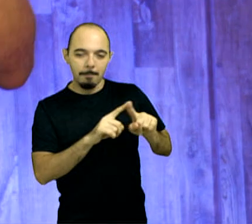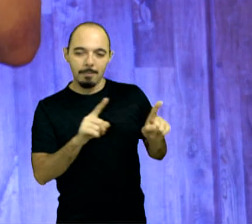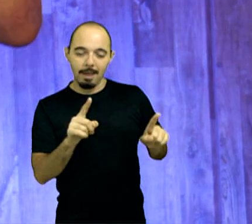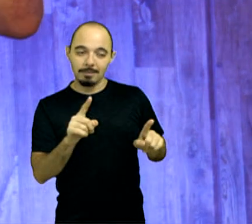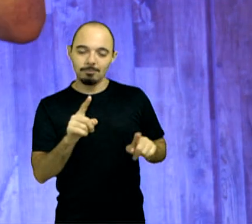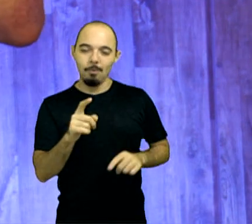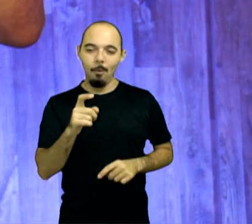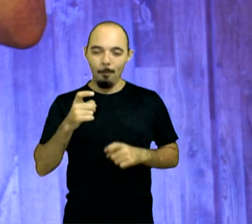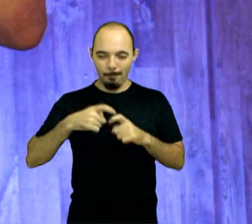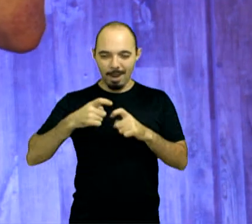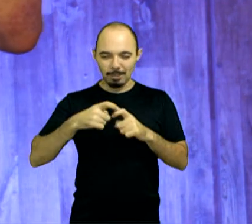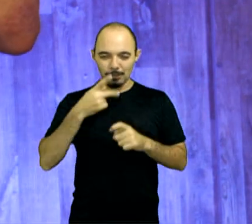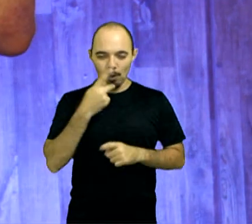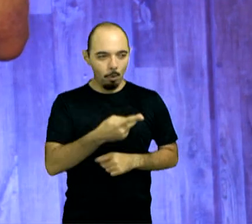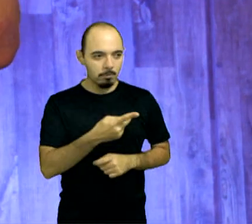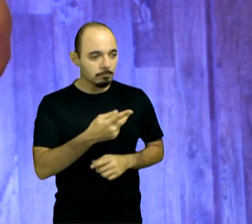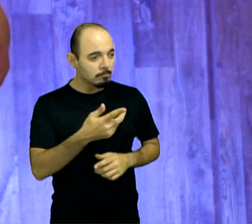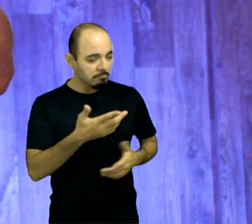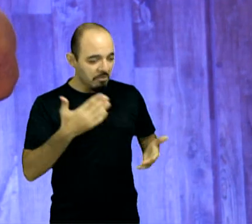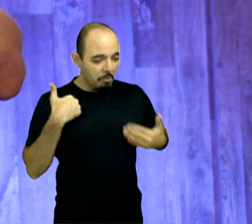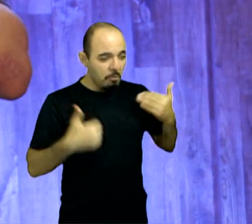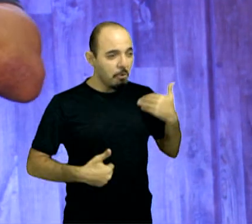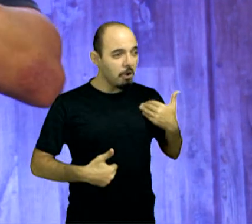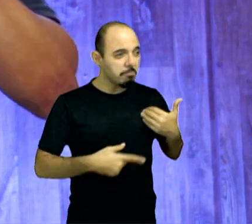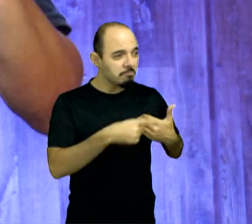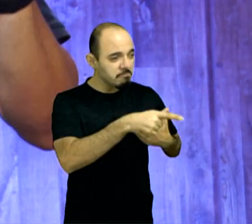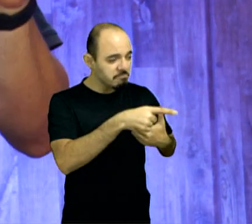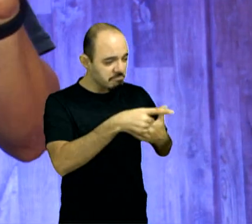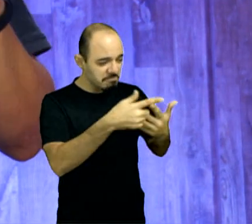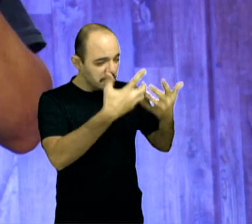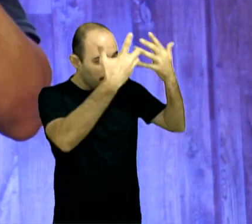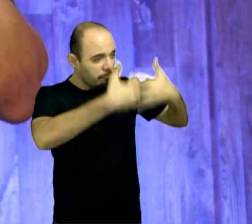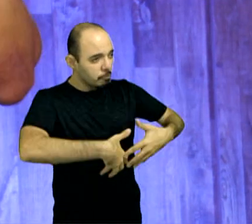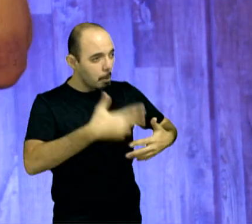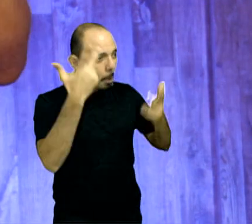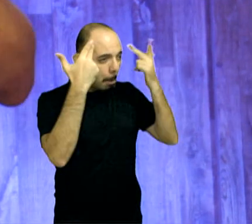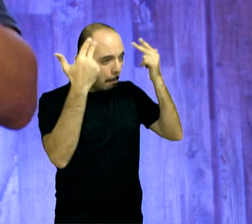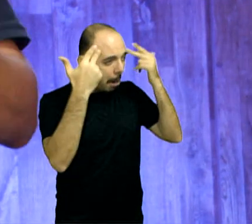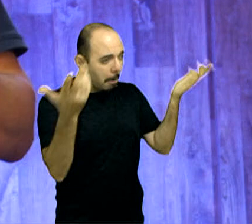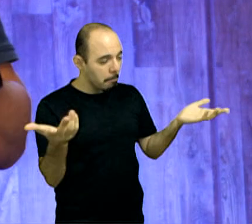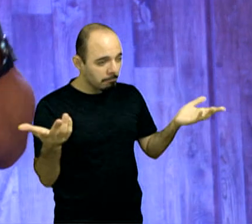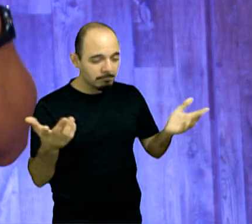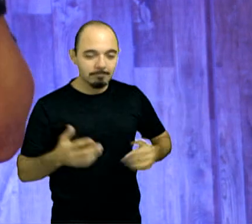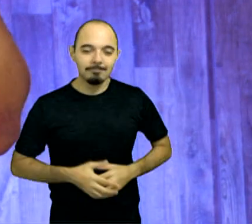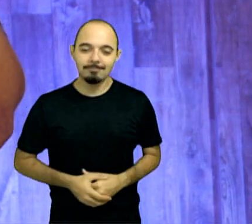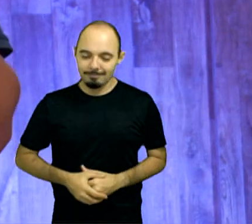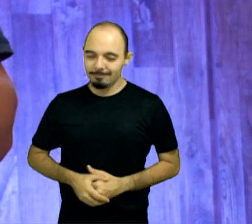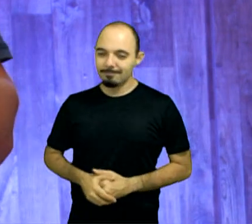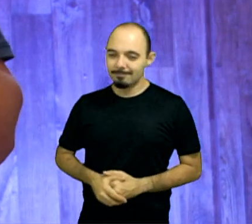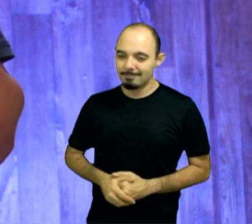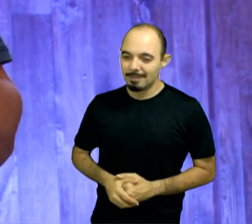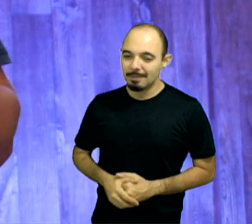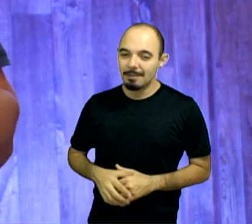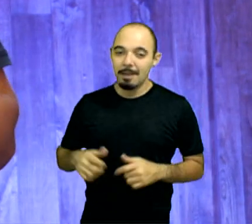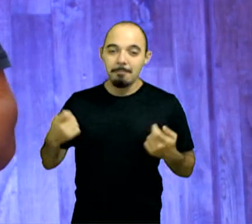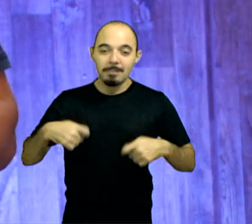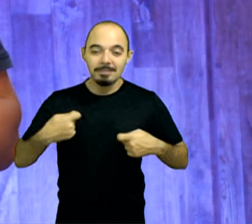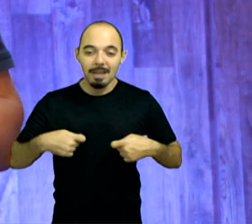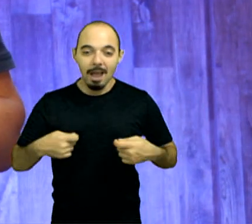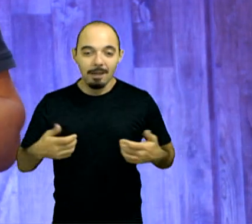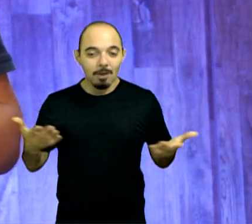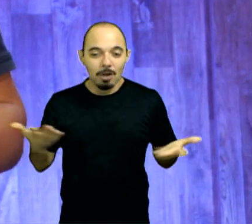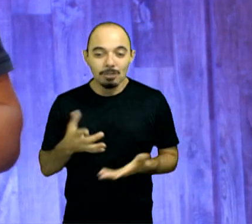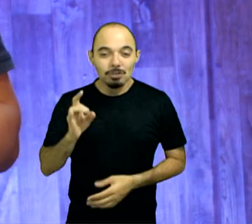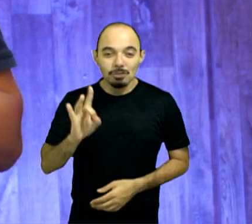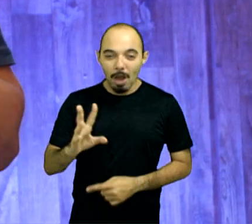um ao contrário e ele falou assim, a vida vai seguir normal, você só precisa se cuidar, fazer uma dieta, uma alimentação